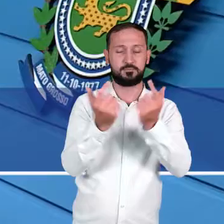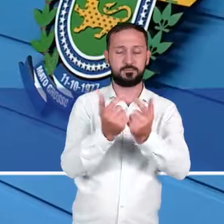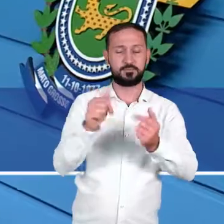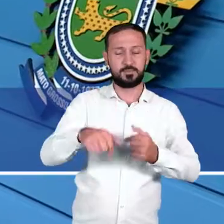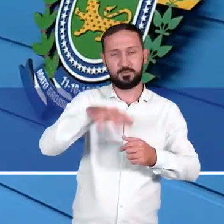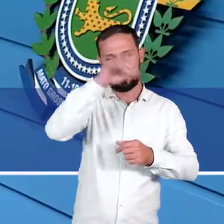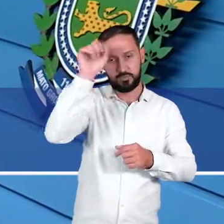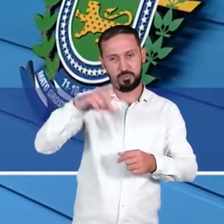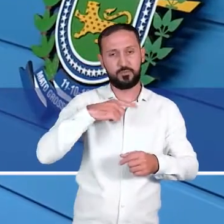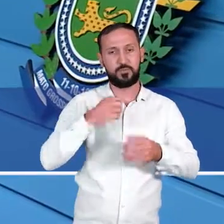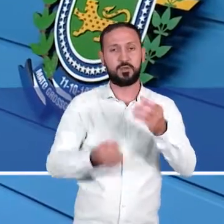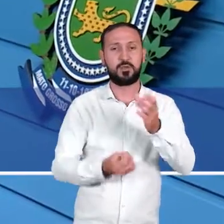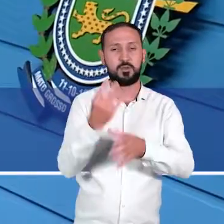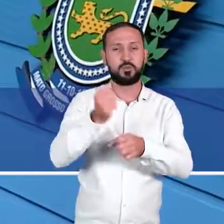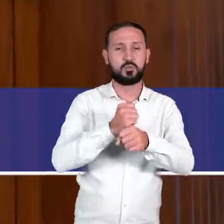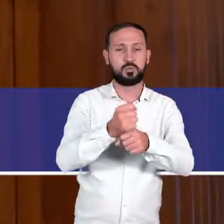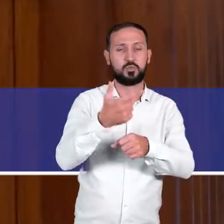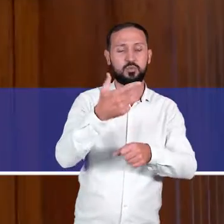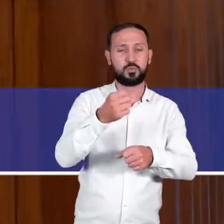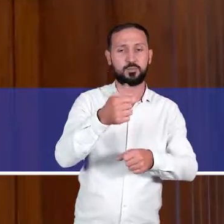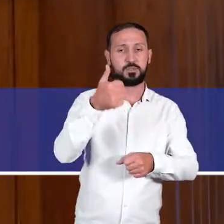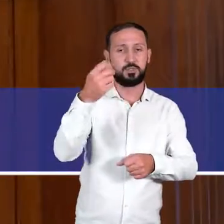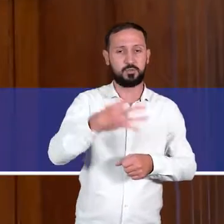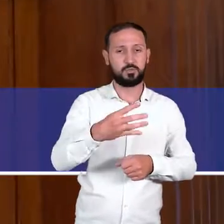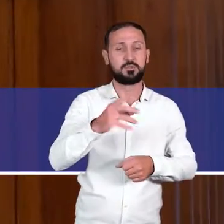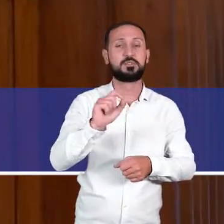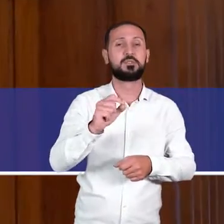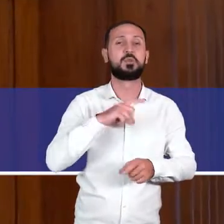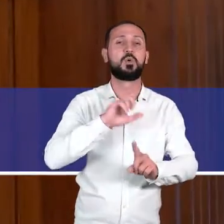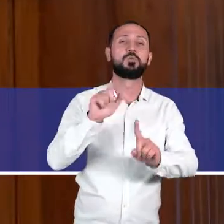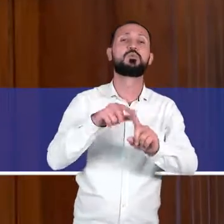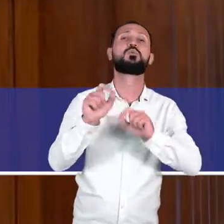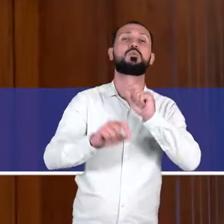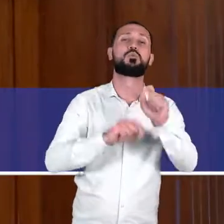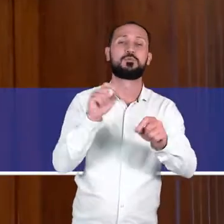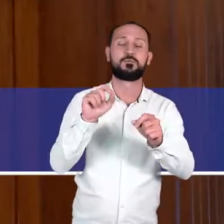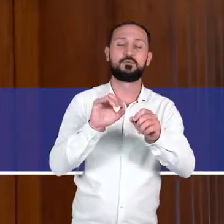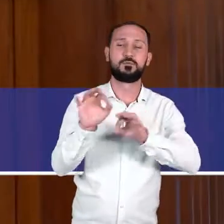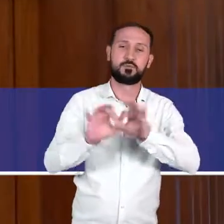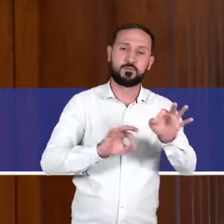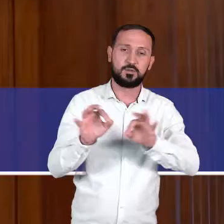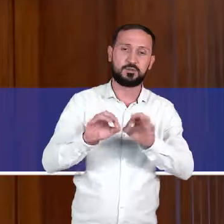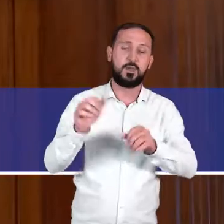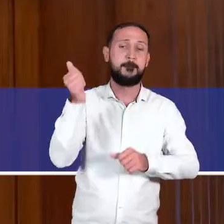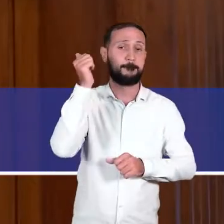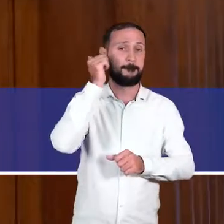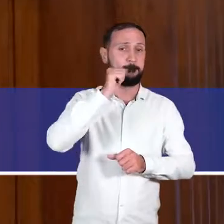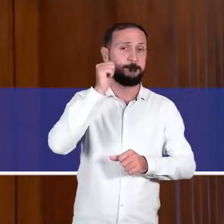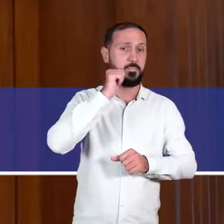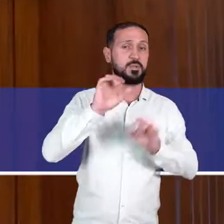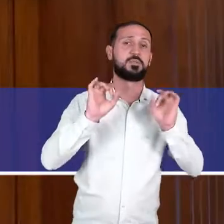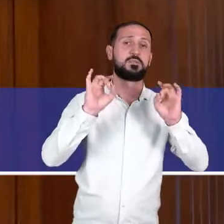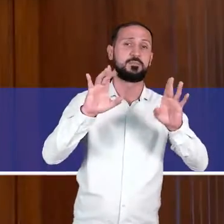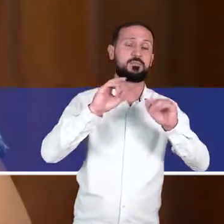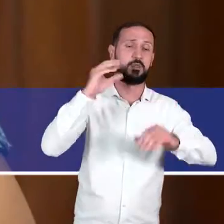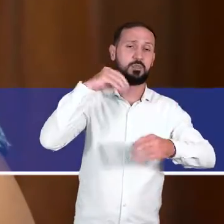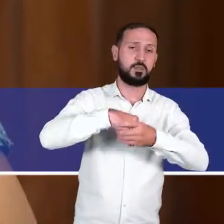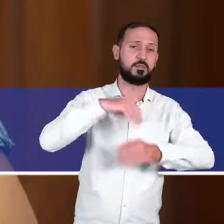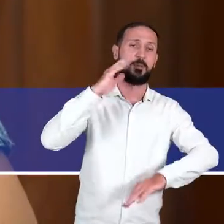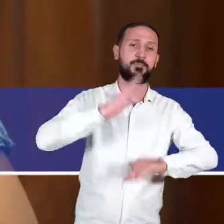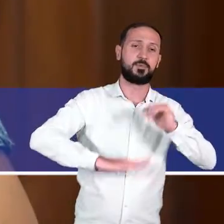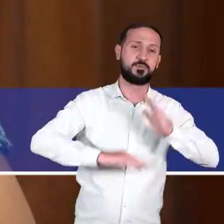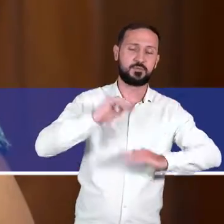Estado, foi criada em 2014 e tem o objetivo de celebrar a importância de mulheres em destaque na profissão.